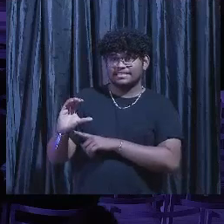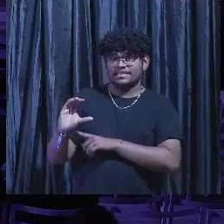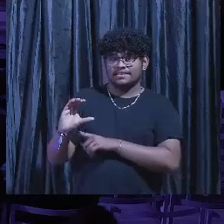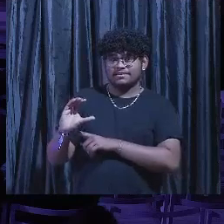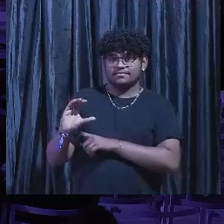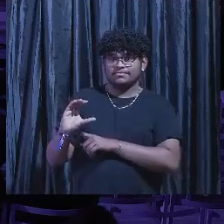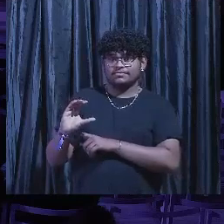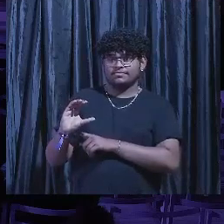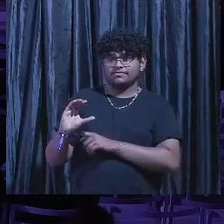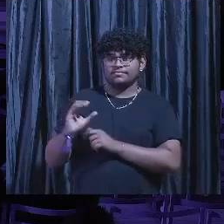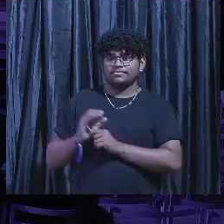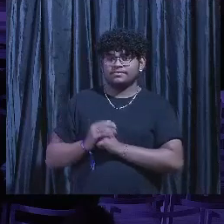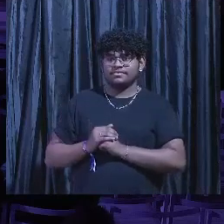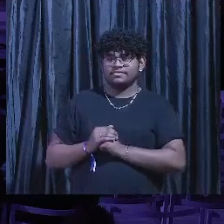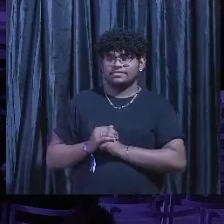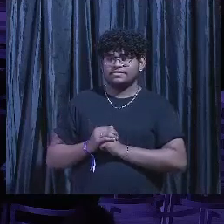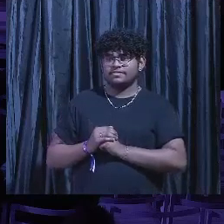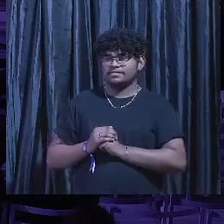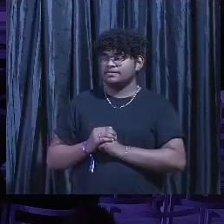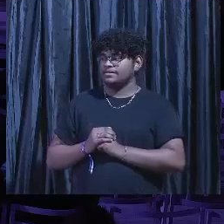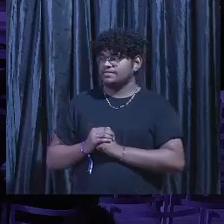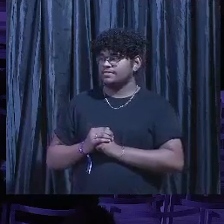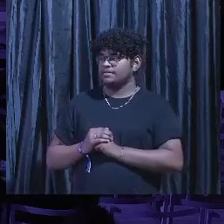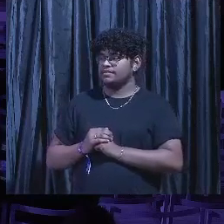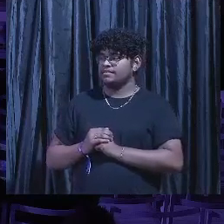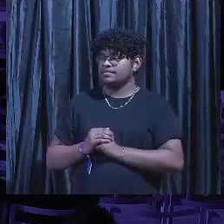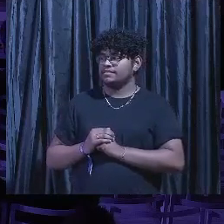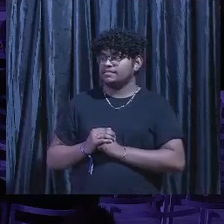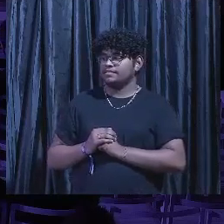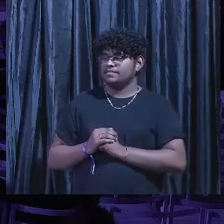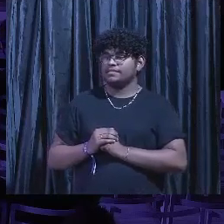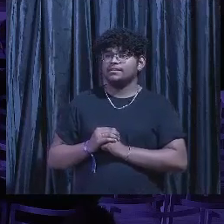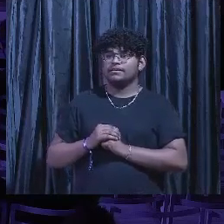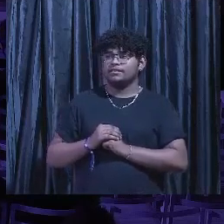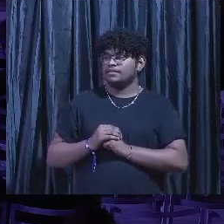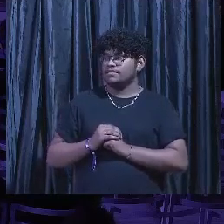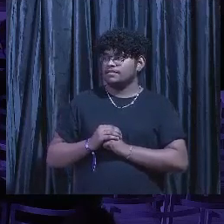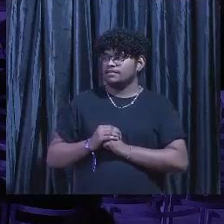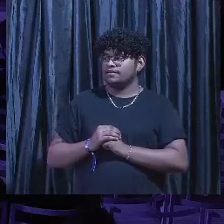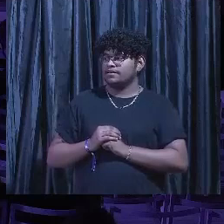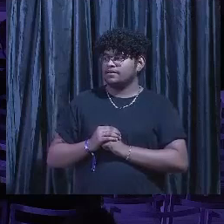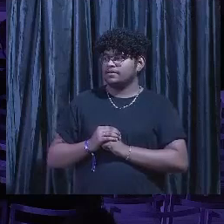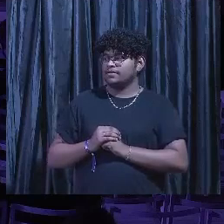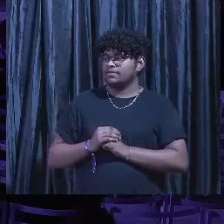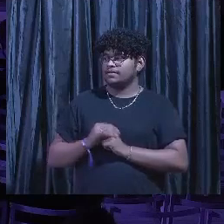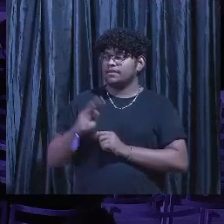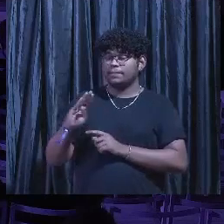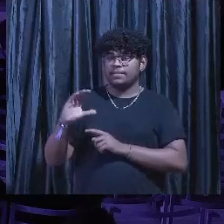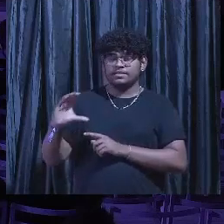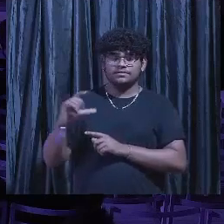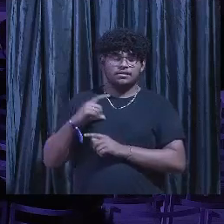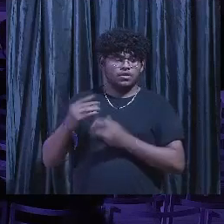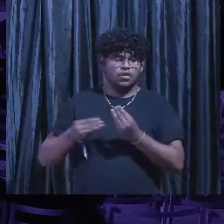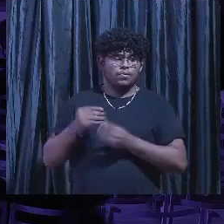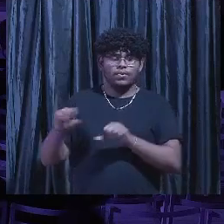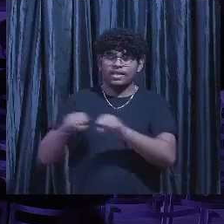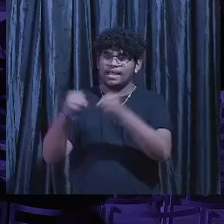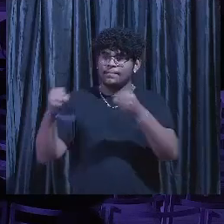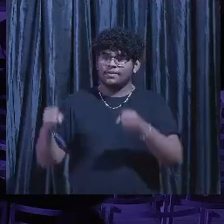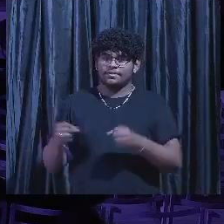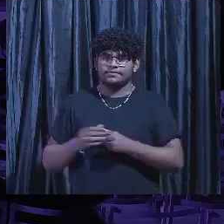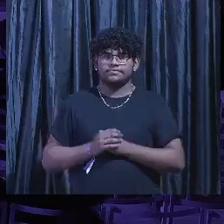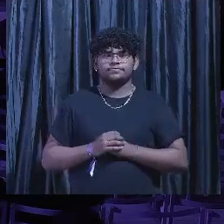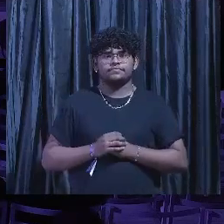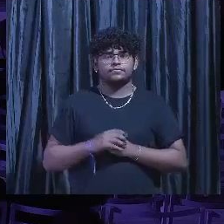Como que é esse processo? É muito centralizado e se vocês pretendem usar alguma tecnologia como blockchain para descentralizar? A